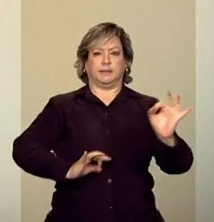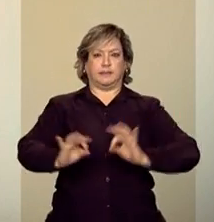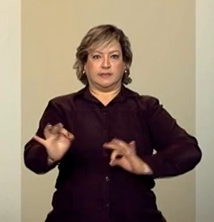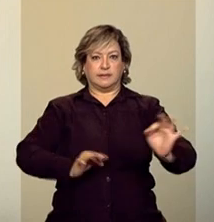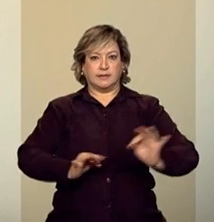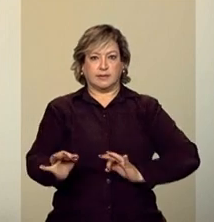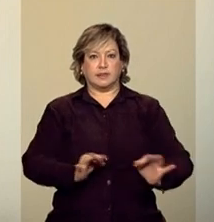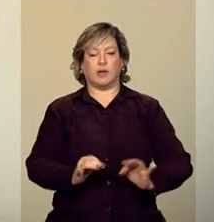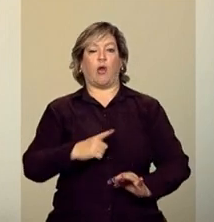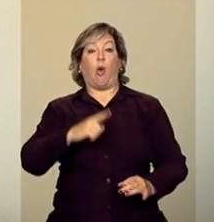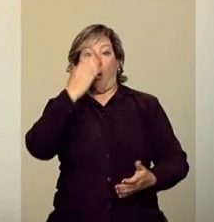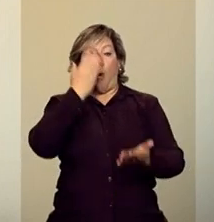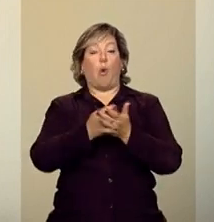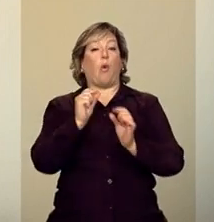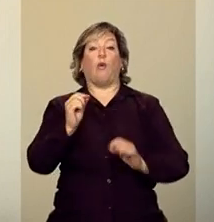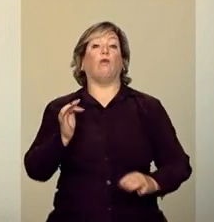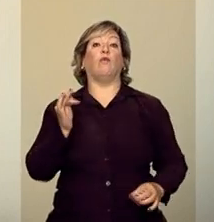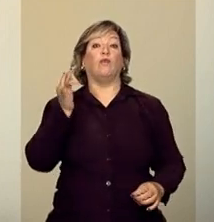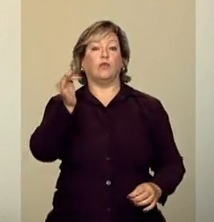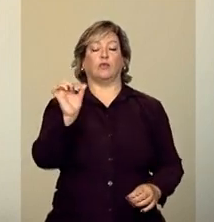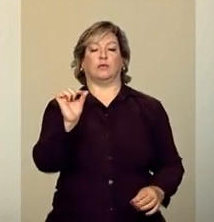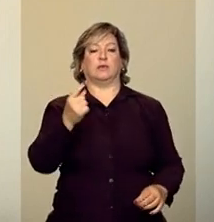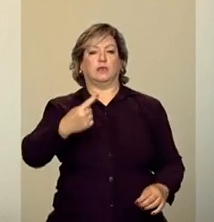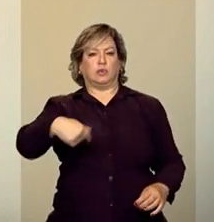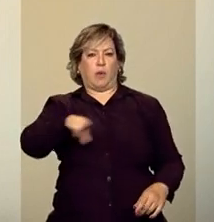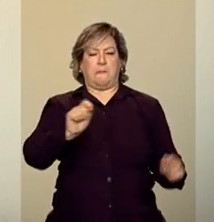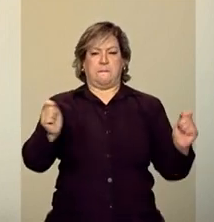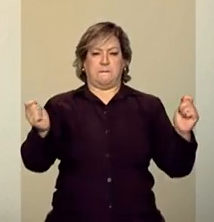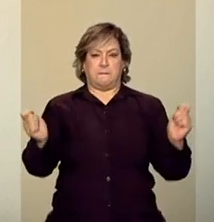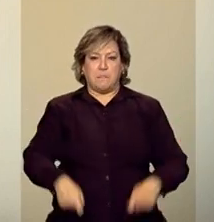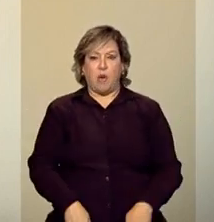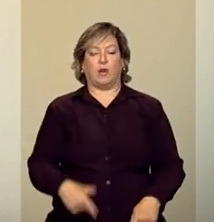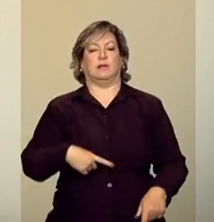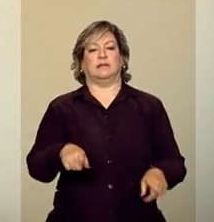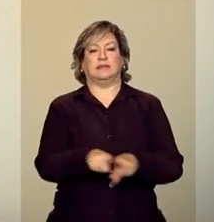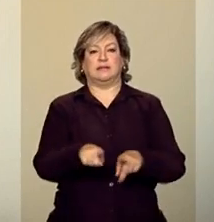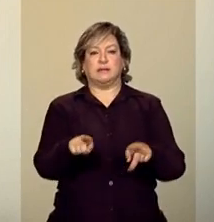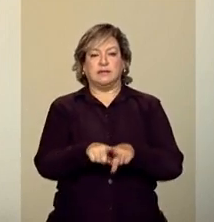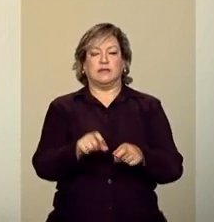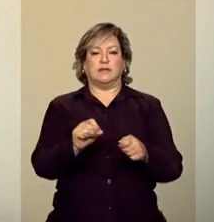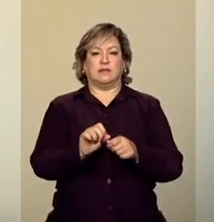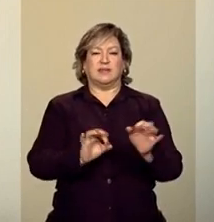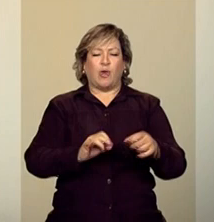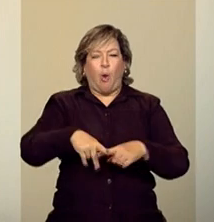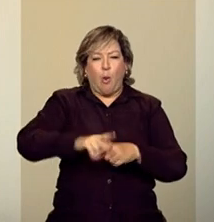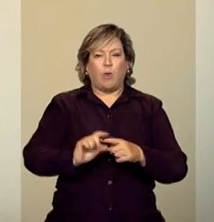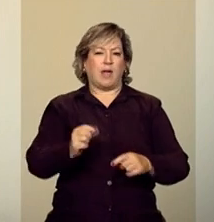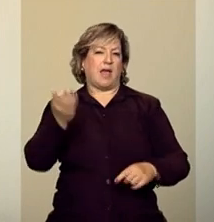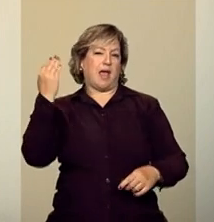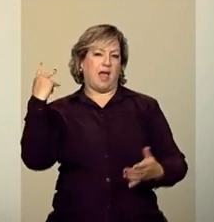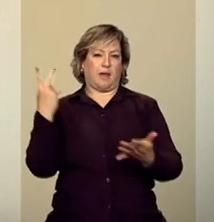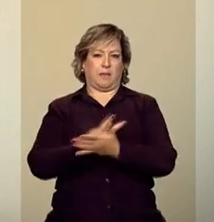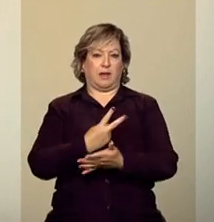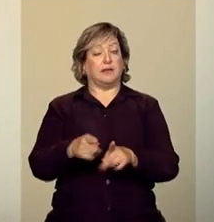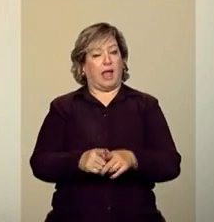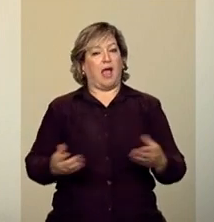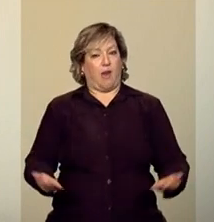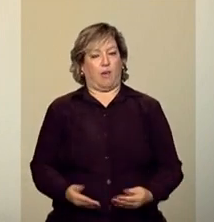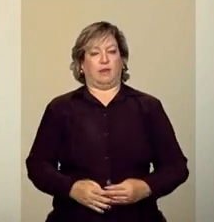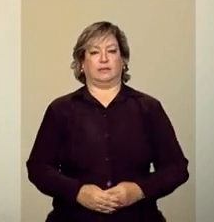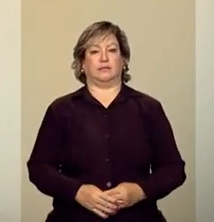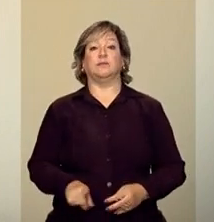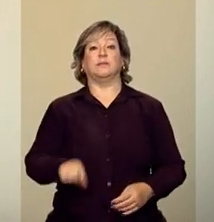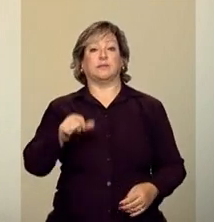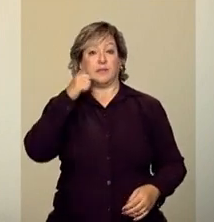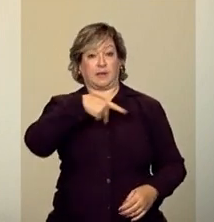sua aposta no futuro e de sua capacidade de questionar erros do passado e do presente. No pronunciamento,